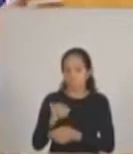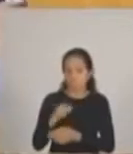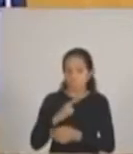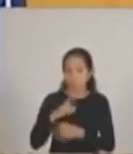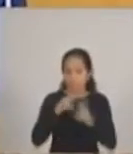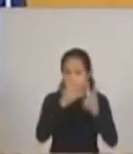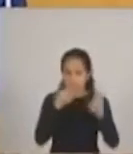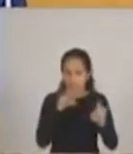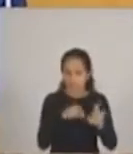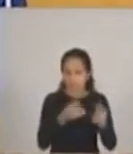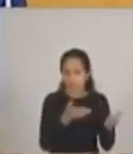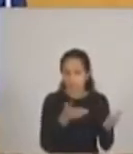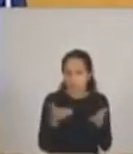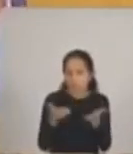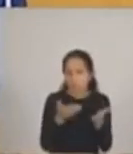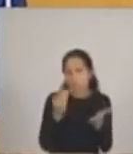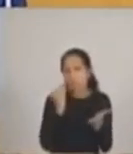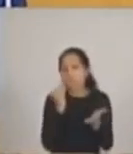aqui,